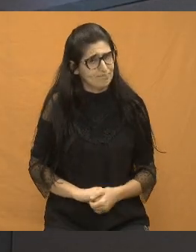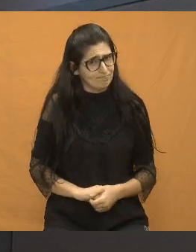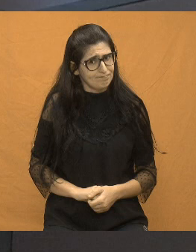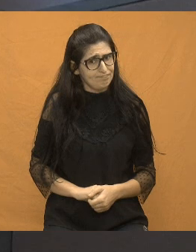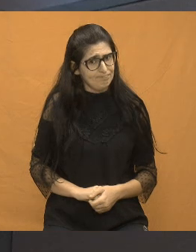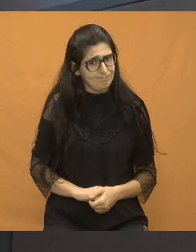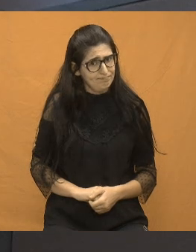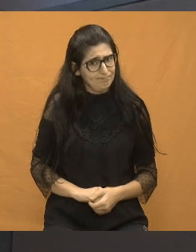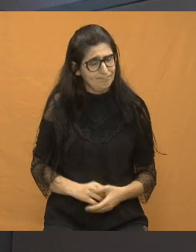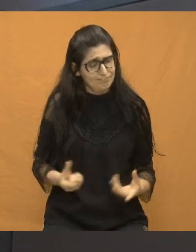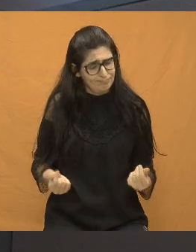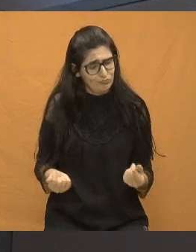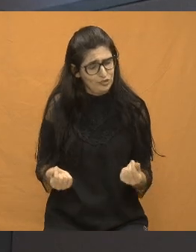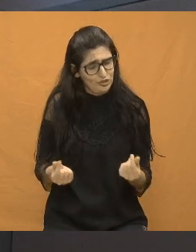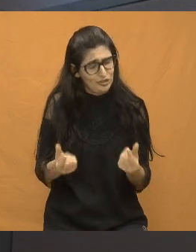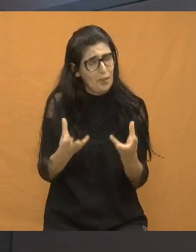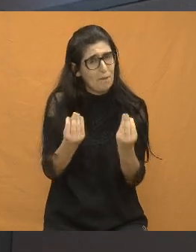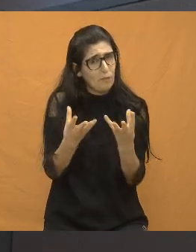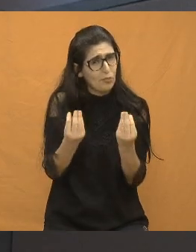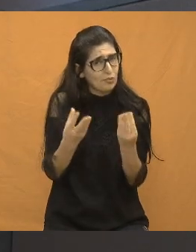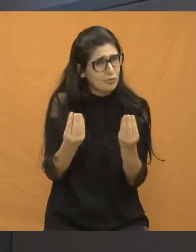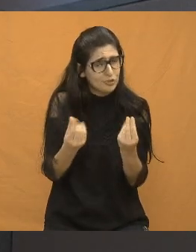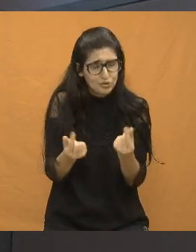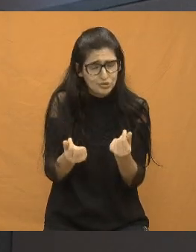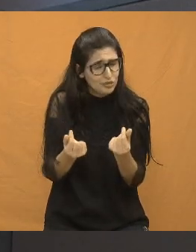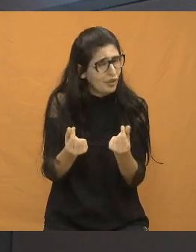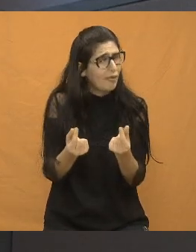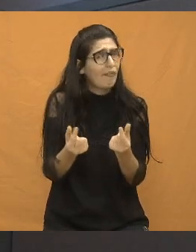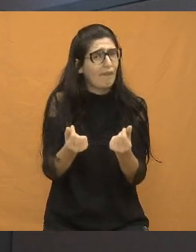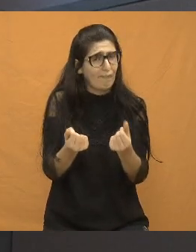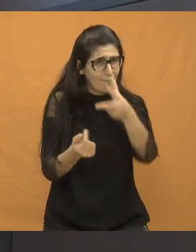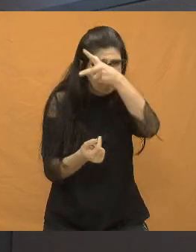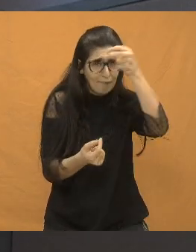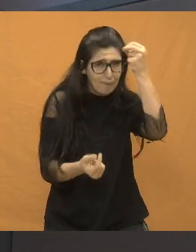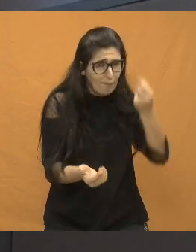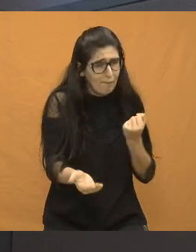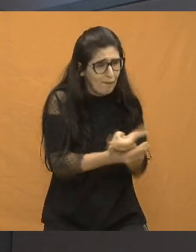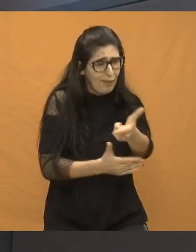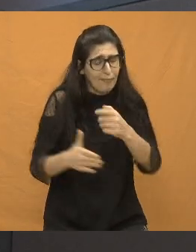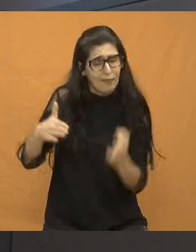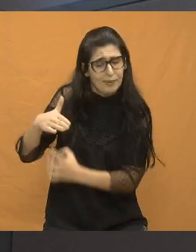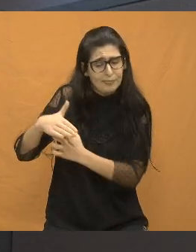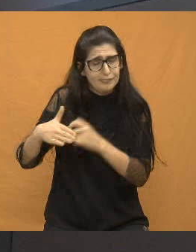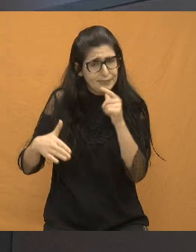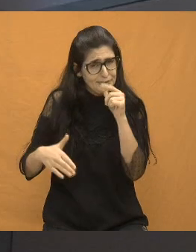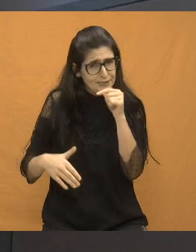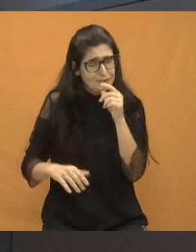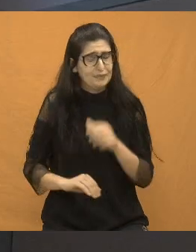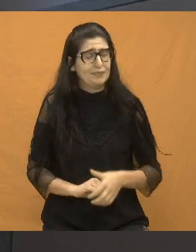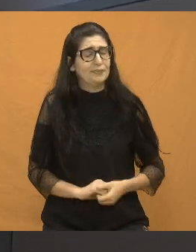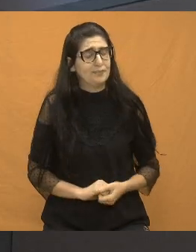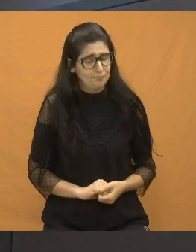O valor é bem alto do investimento. Então, mesmo com toda a força-tarefa aí